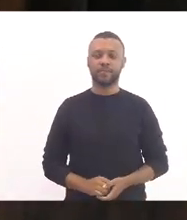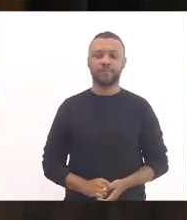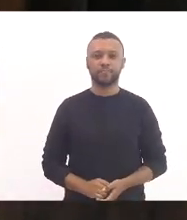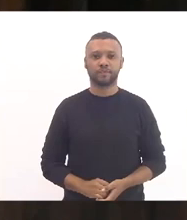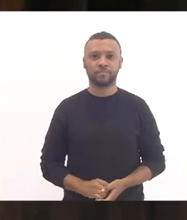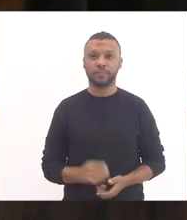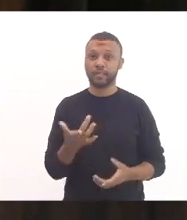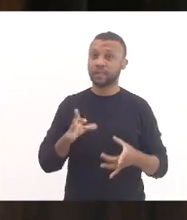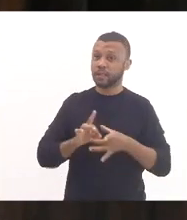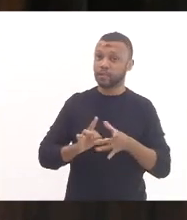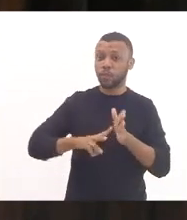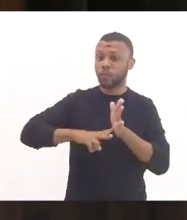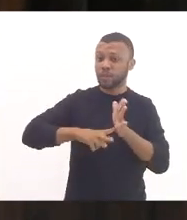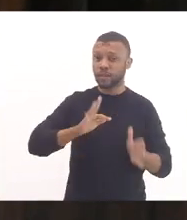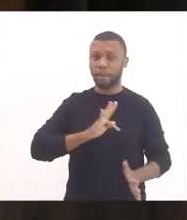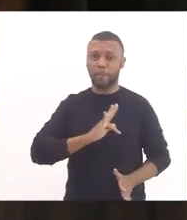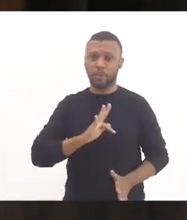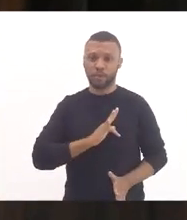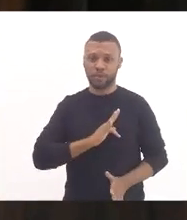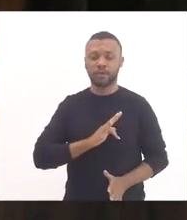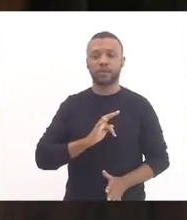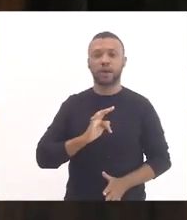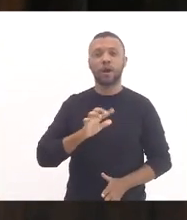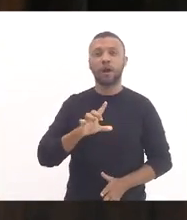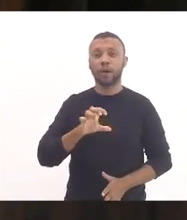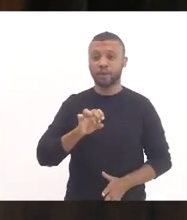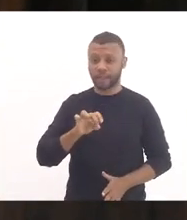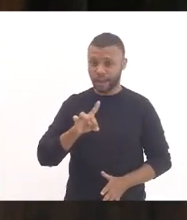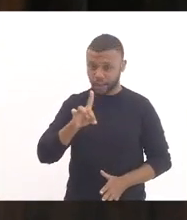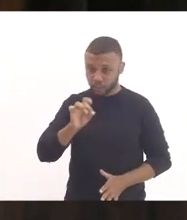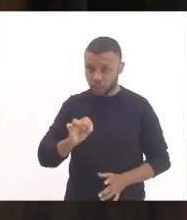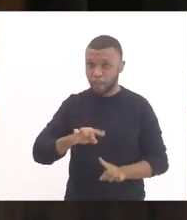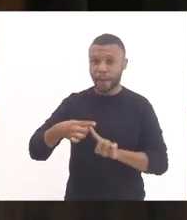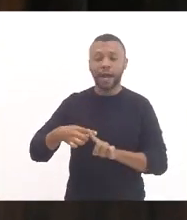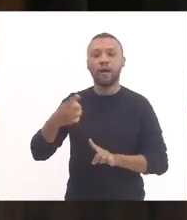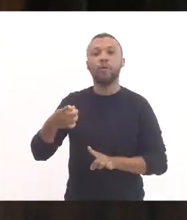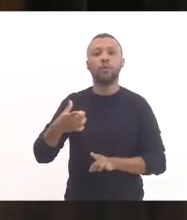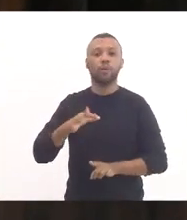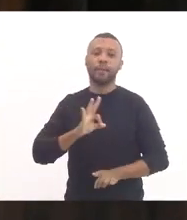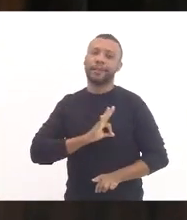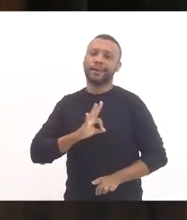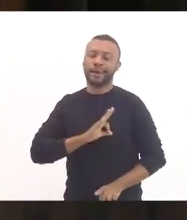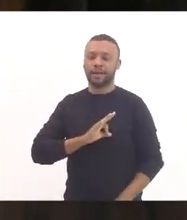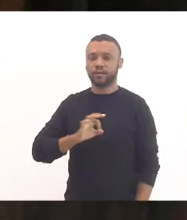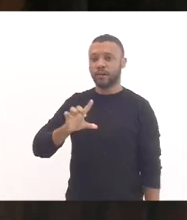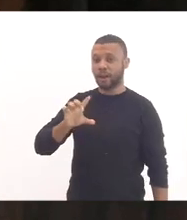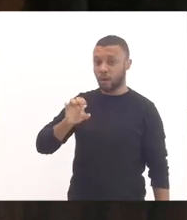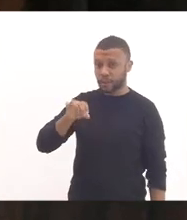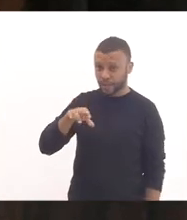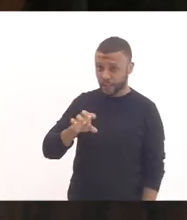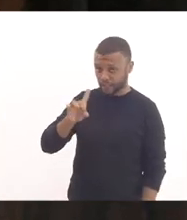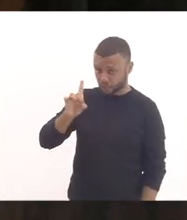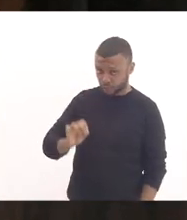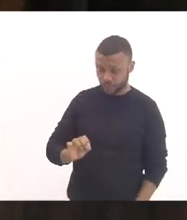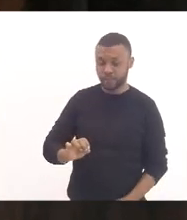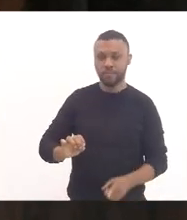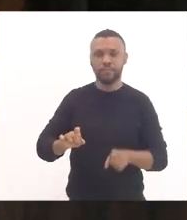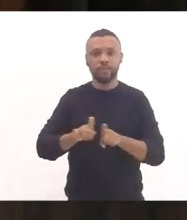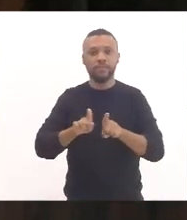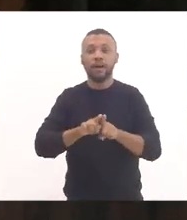sindelpol Leonardo Doutor Leonardo e Doutor Eduardo apol Alessandra